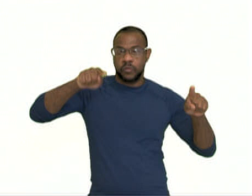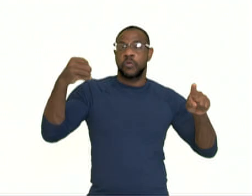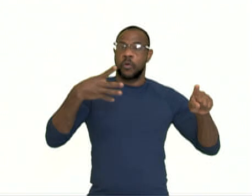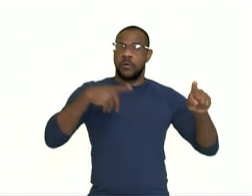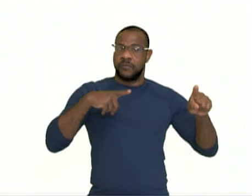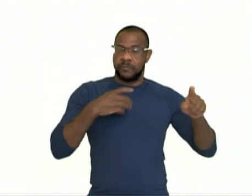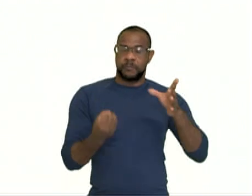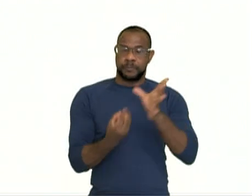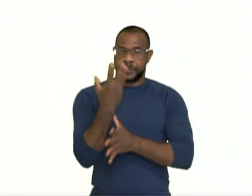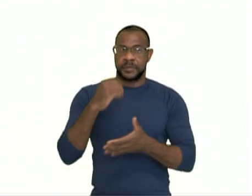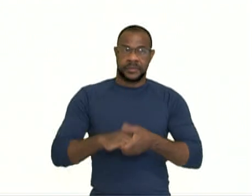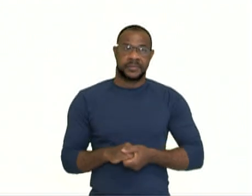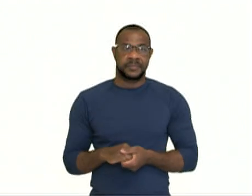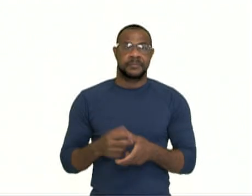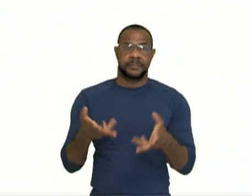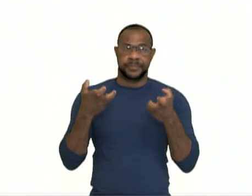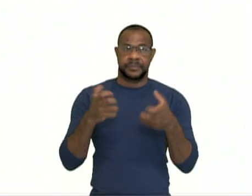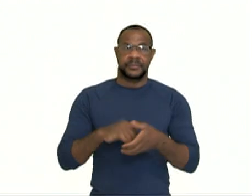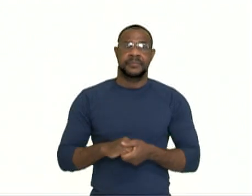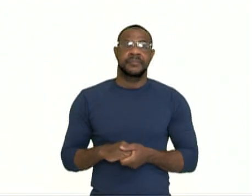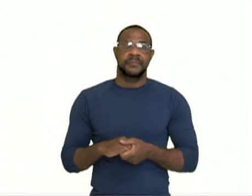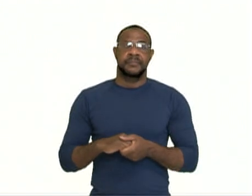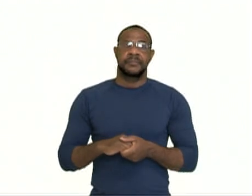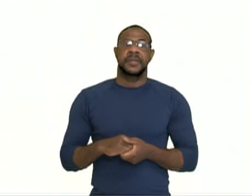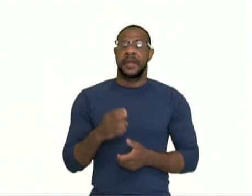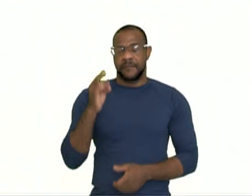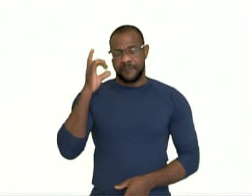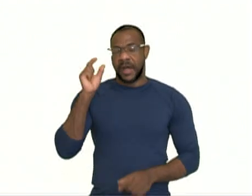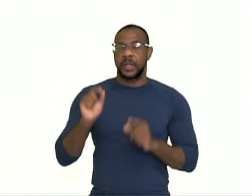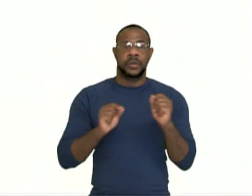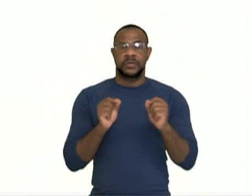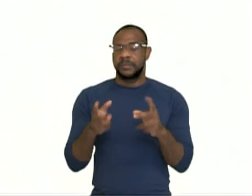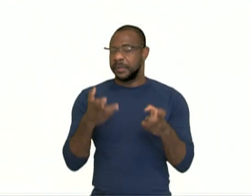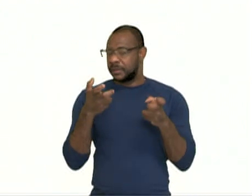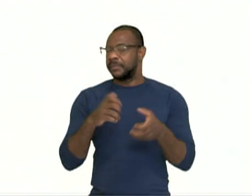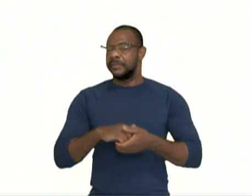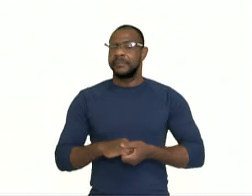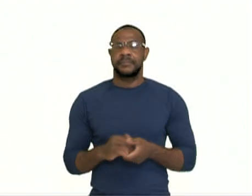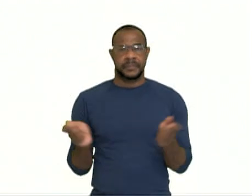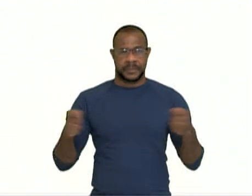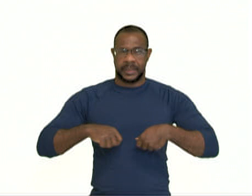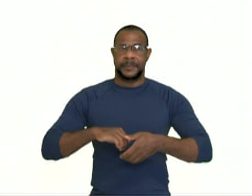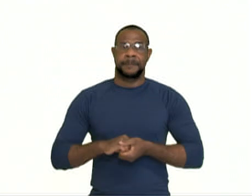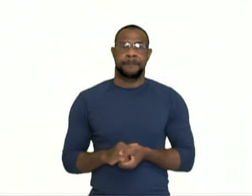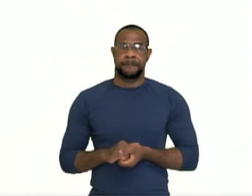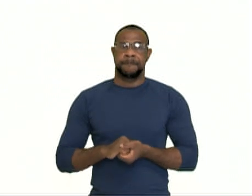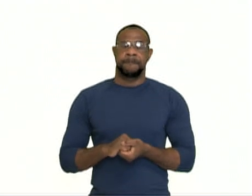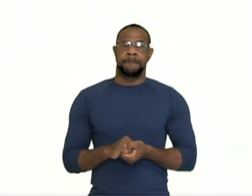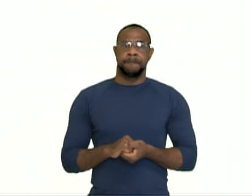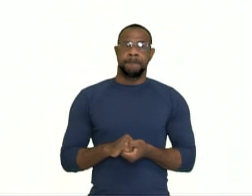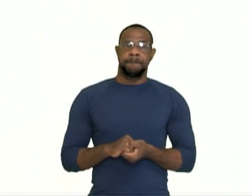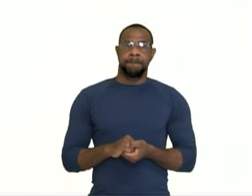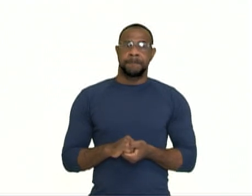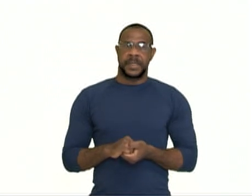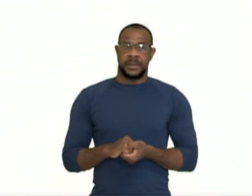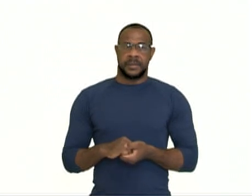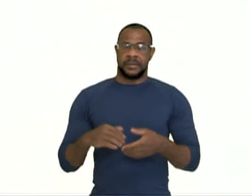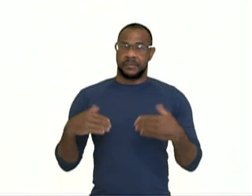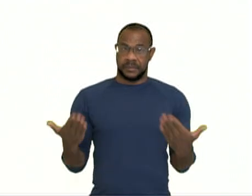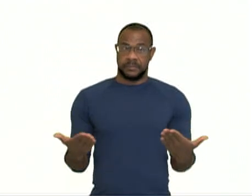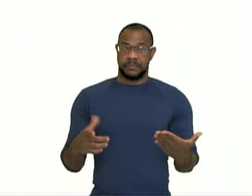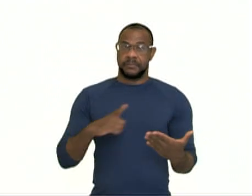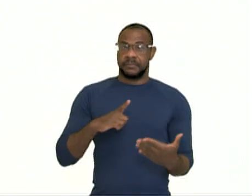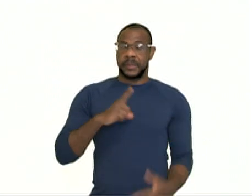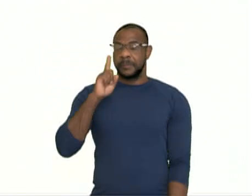ondulação, tá? Então, graficamente, isso fica muito fácil de a gente observar, certo, gente? Então, aqui